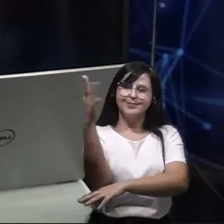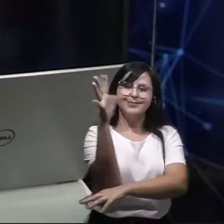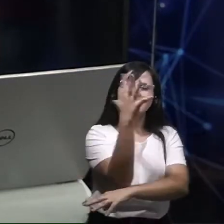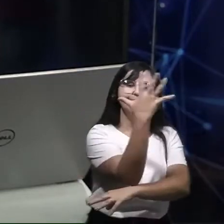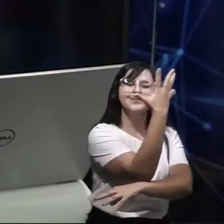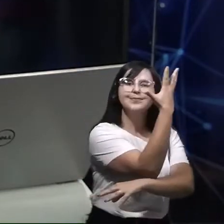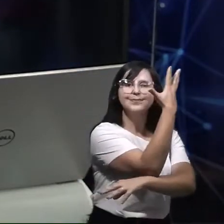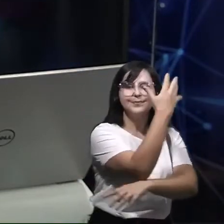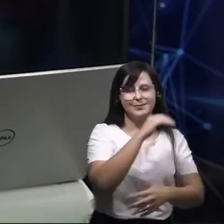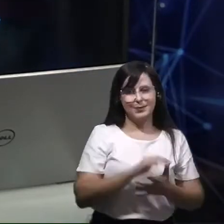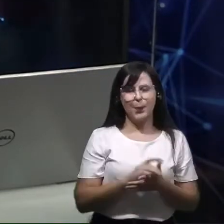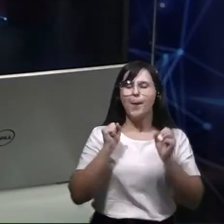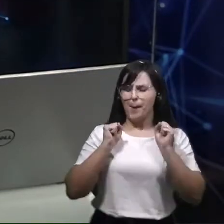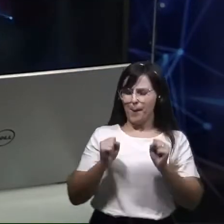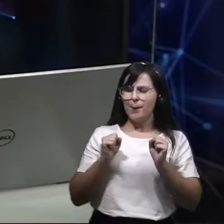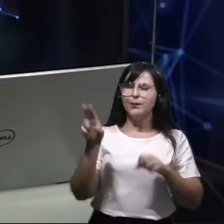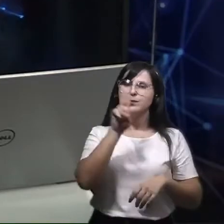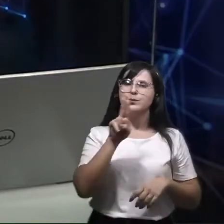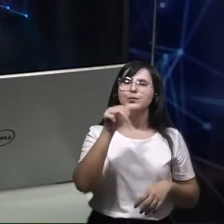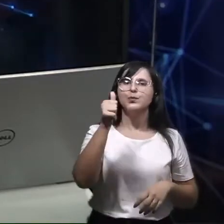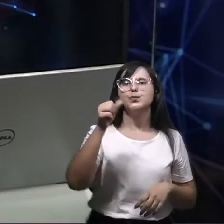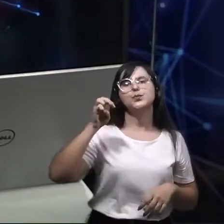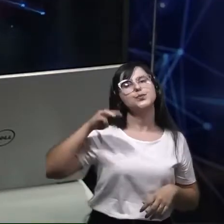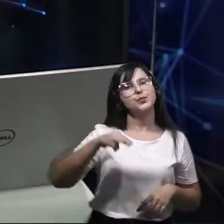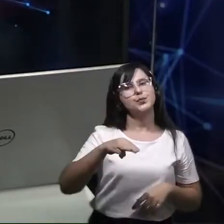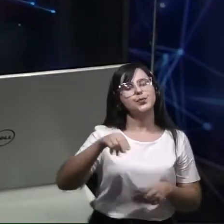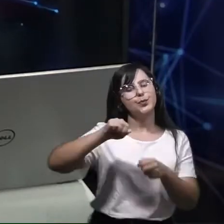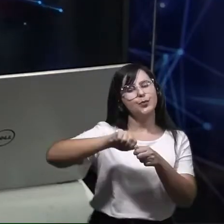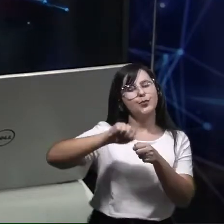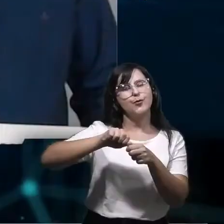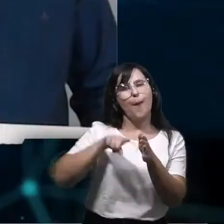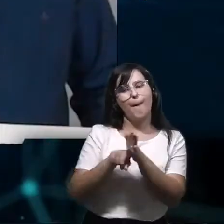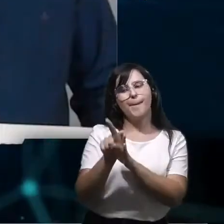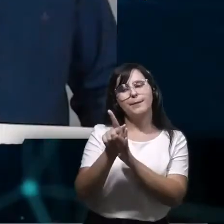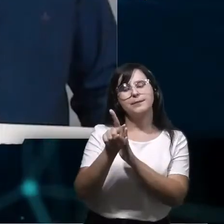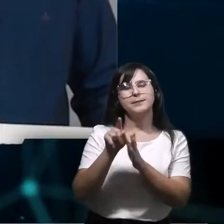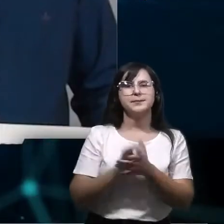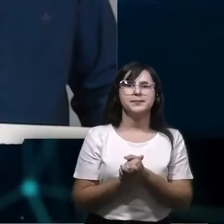ambiente. O senhor dispõe do tempo de um minuto para formular sua pergunta.